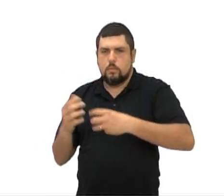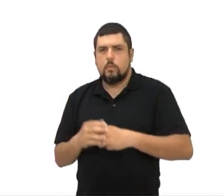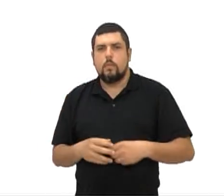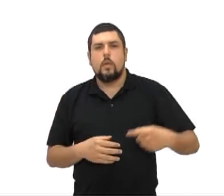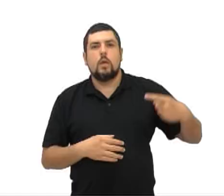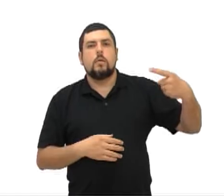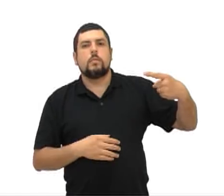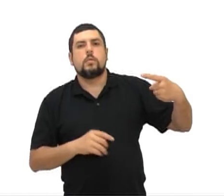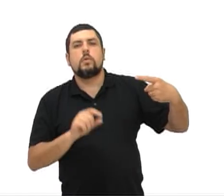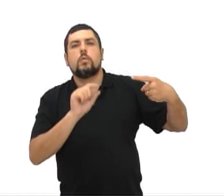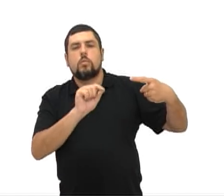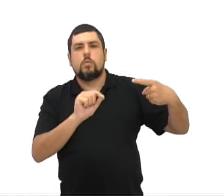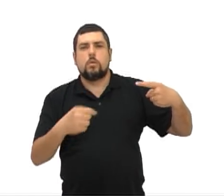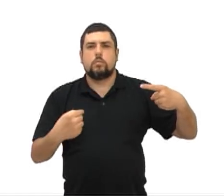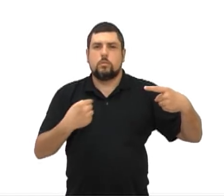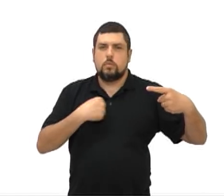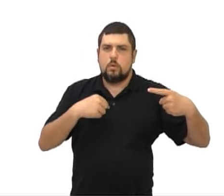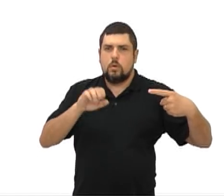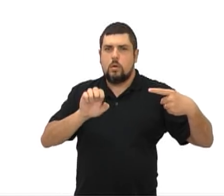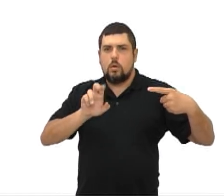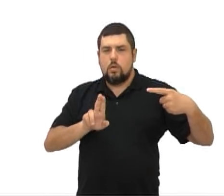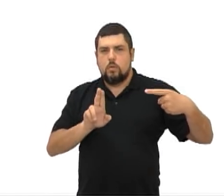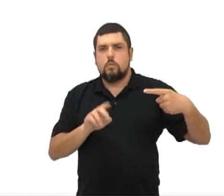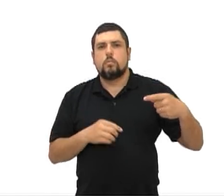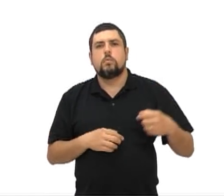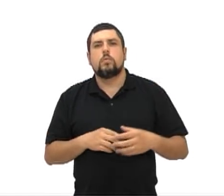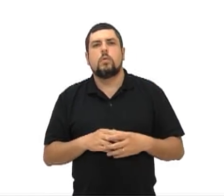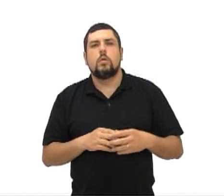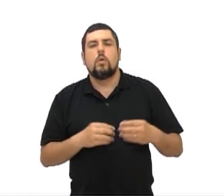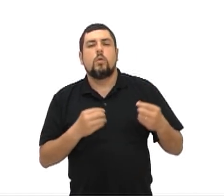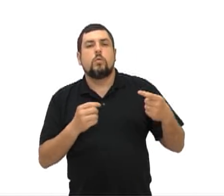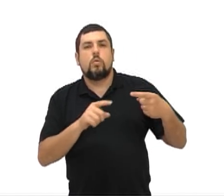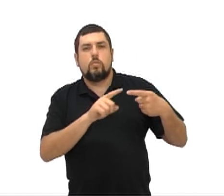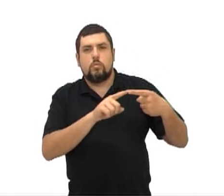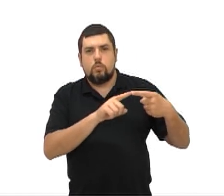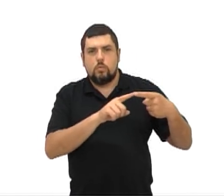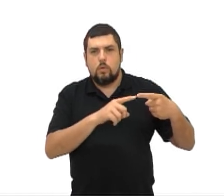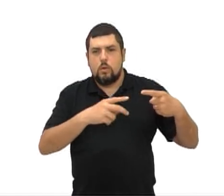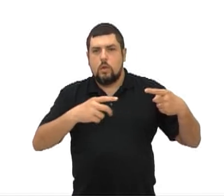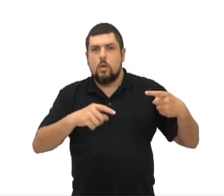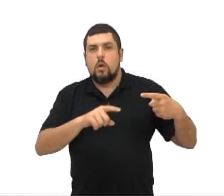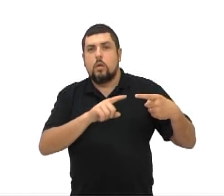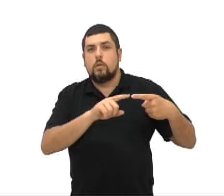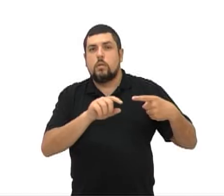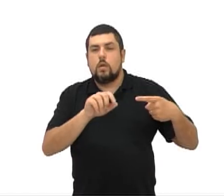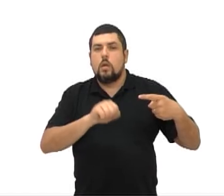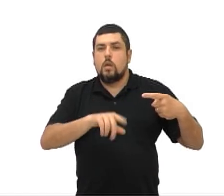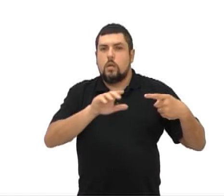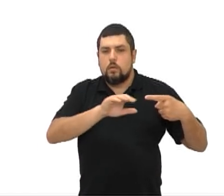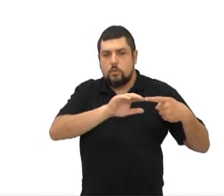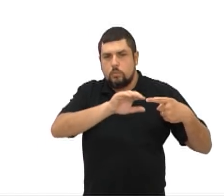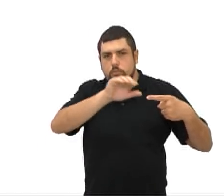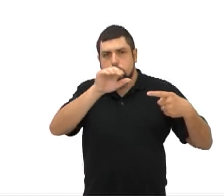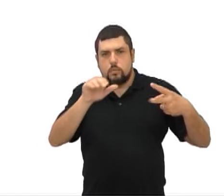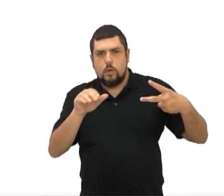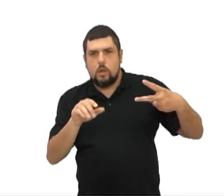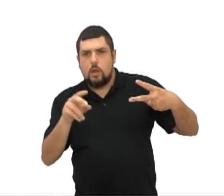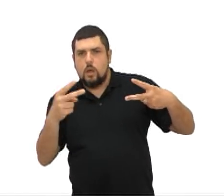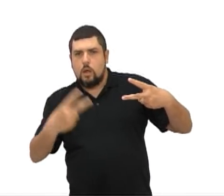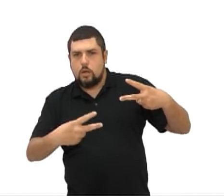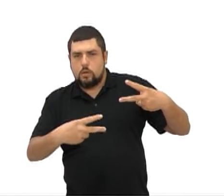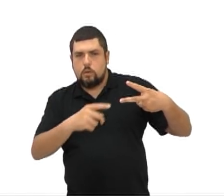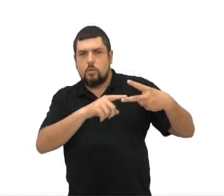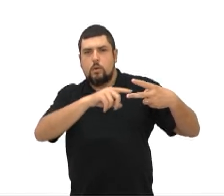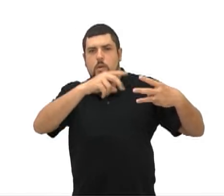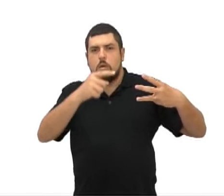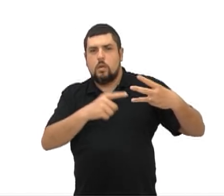primeira pessoa do verbo? Eu. Prevalece sobre a segunda, quem é a segunda? Tu. E a terceira,